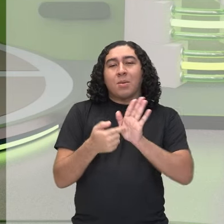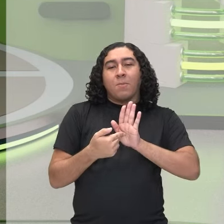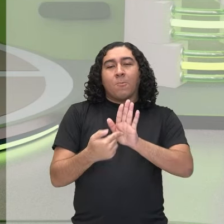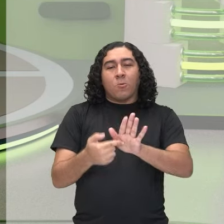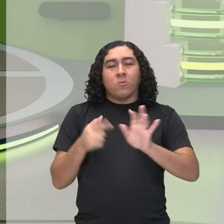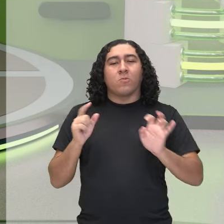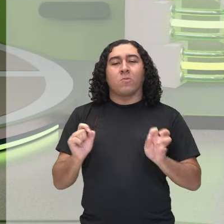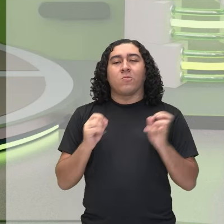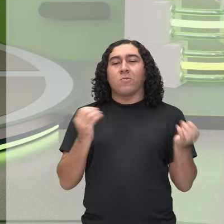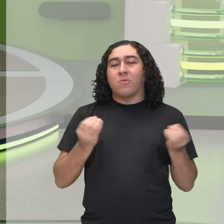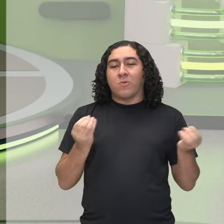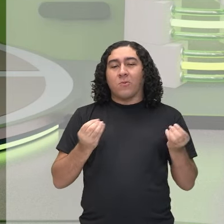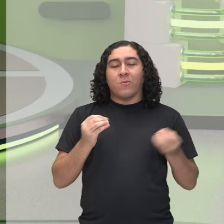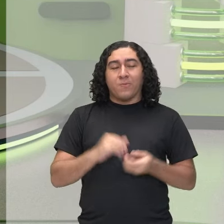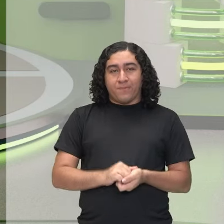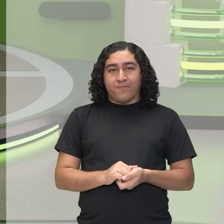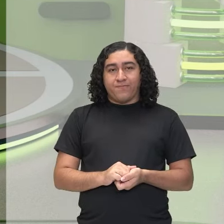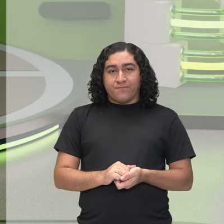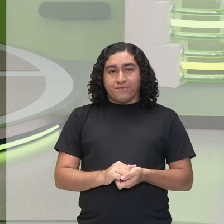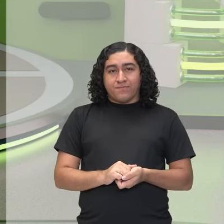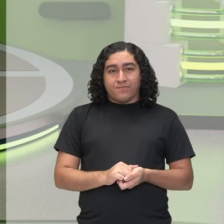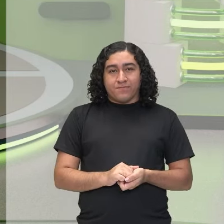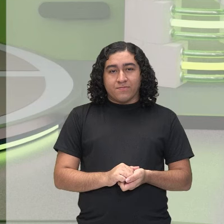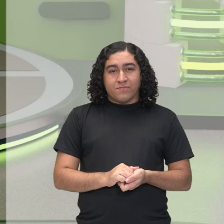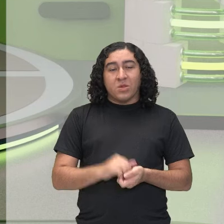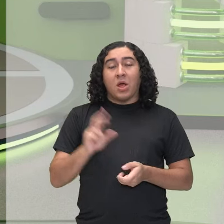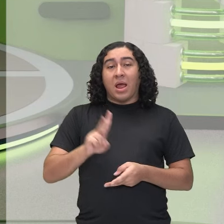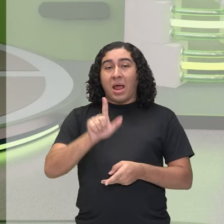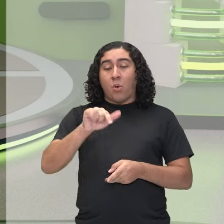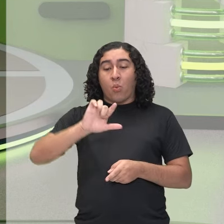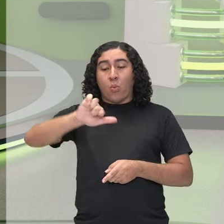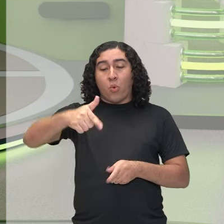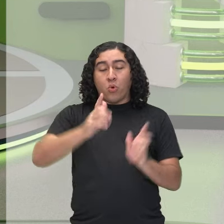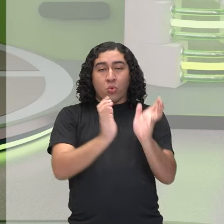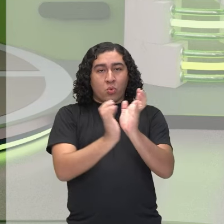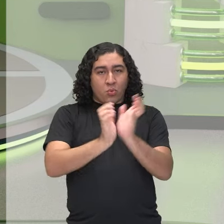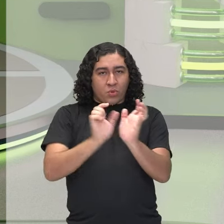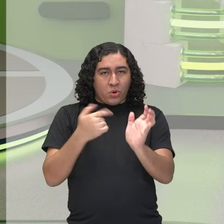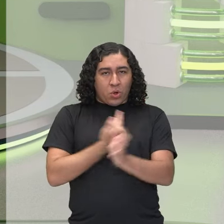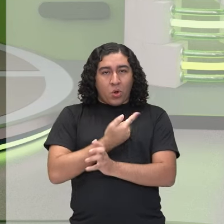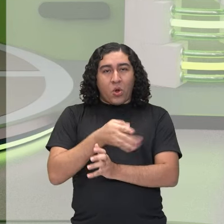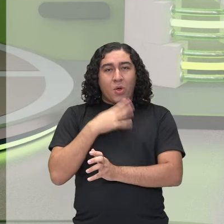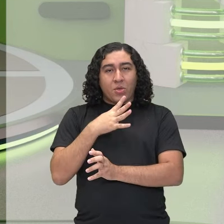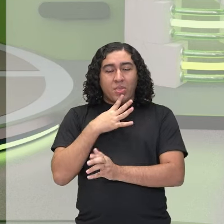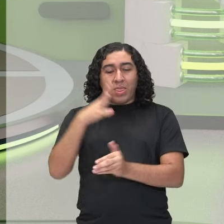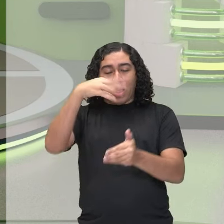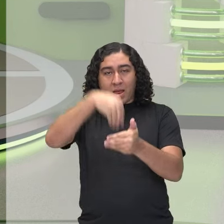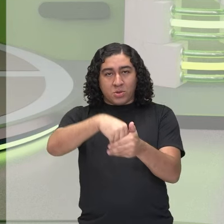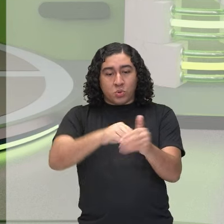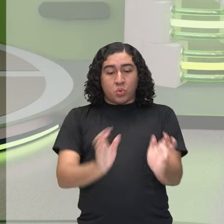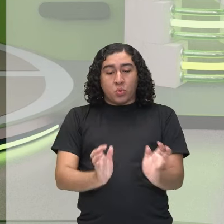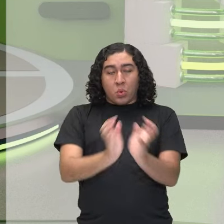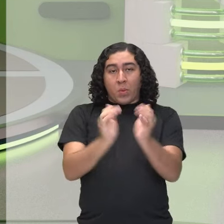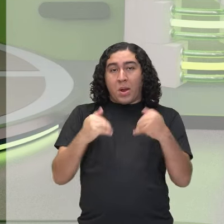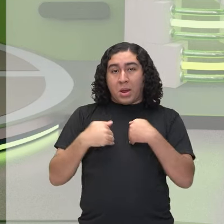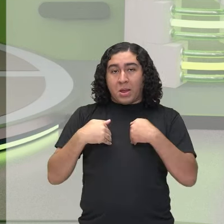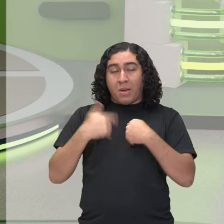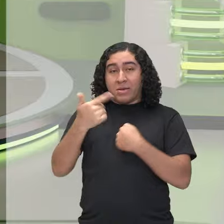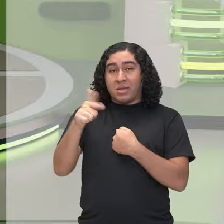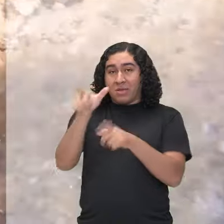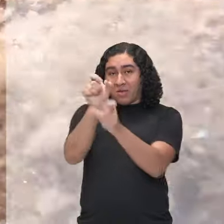começando a introduzir o nosso próximo grupo, que nós vamos conhecer dentro dos animais